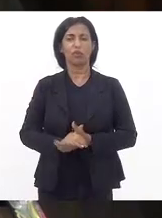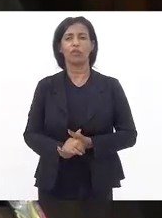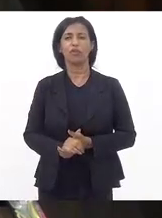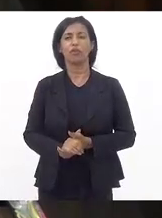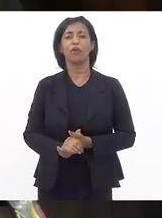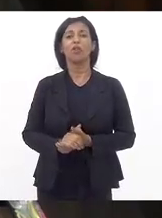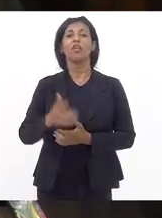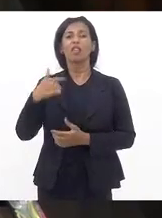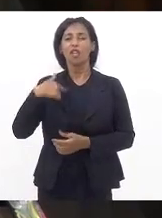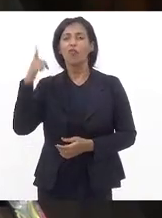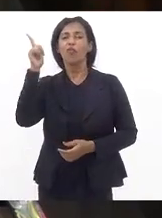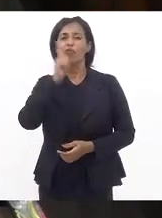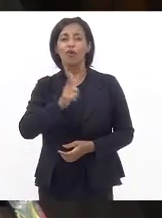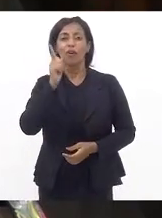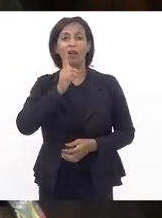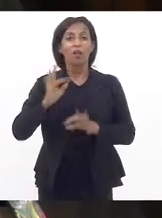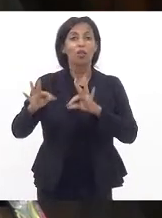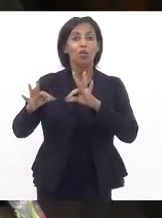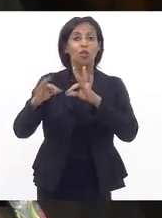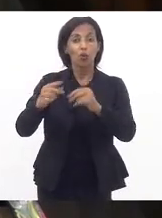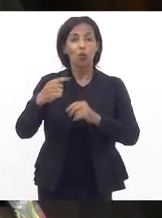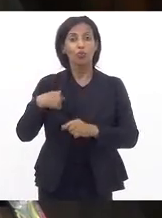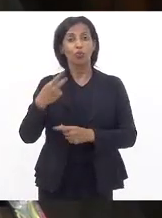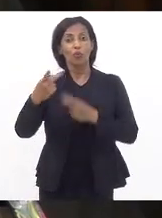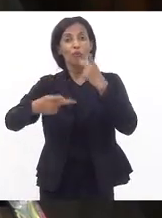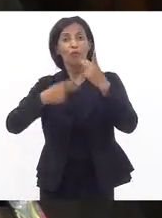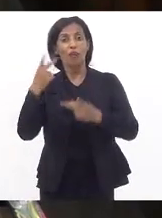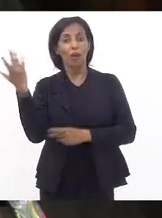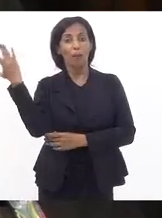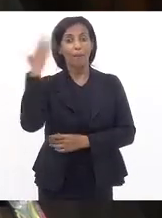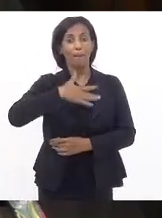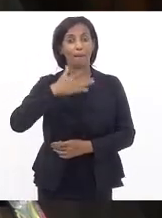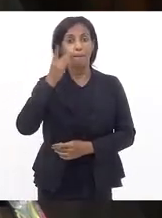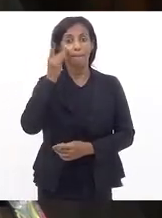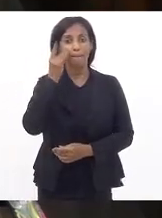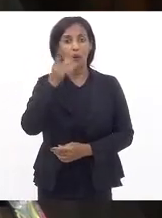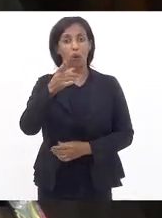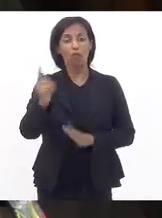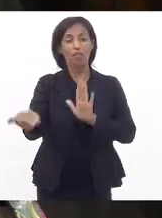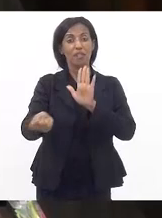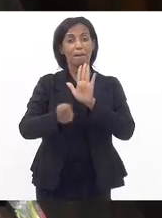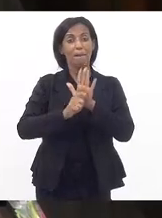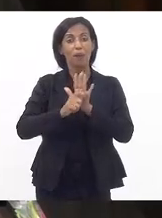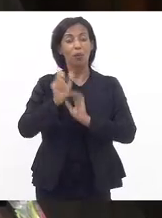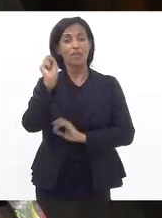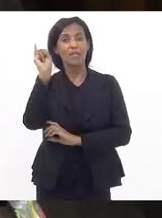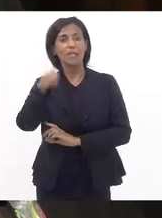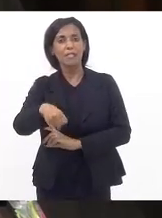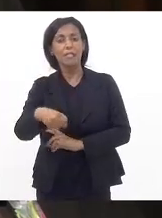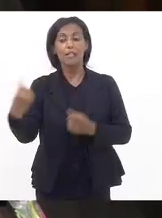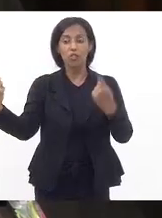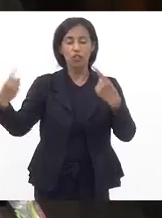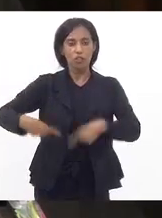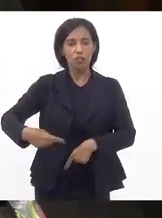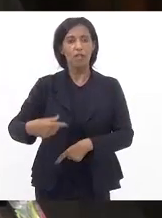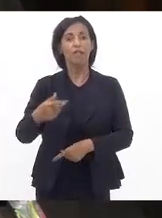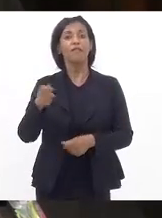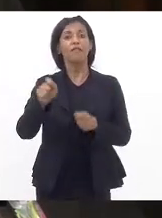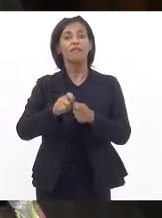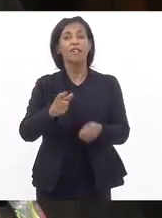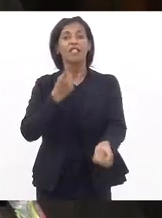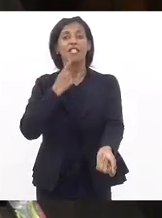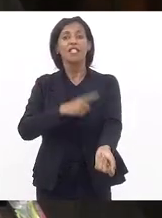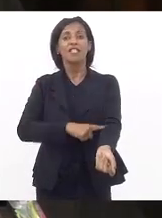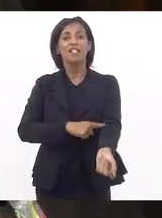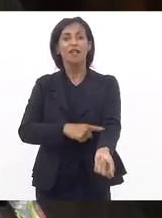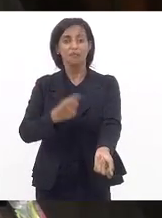vocês aqui eu vou ganhar todos porque o que eu falo eu compro você é maconheiros in e te desafio a fazer o